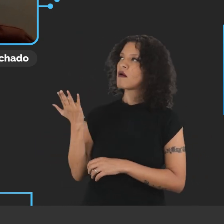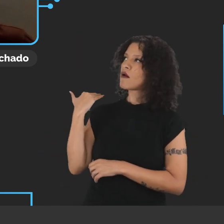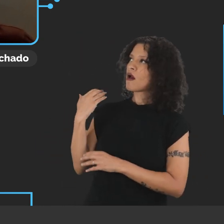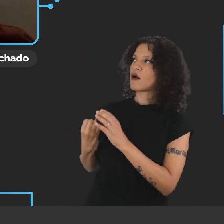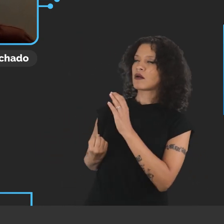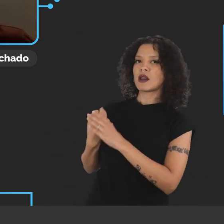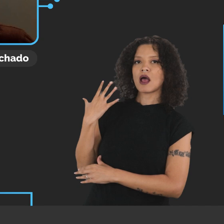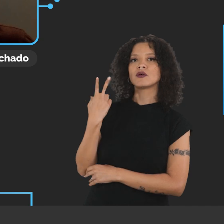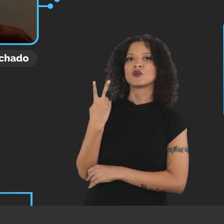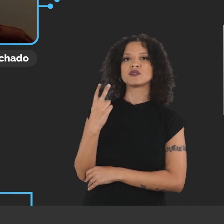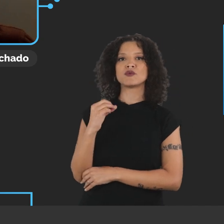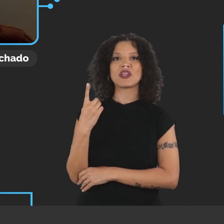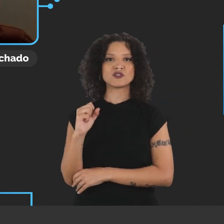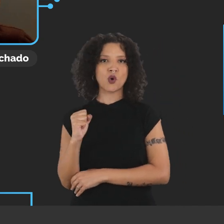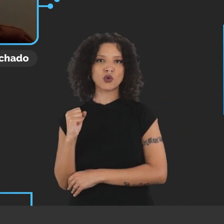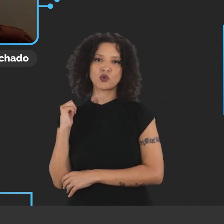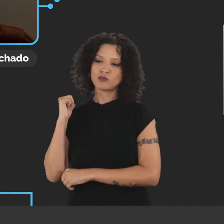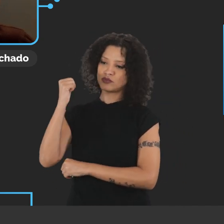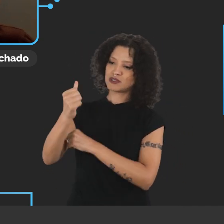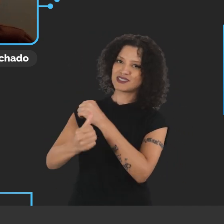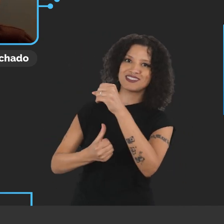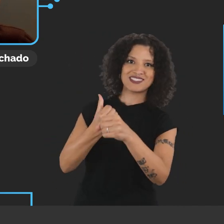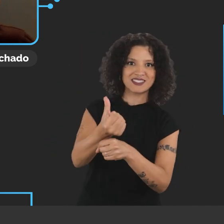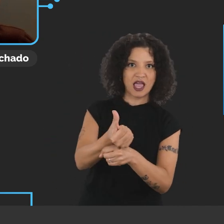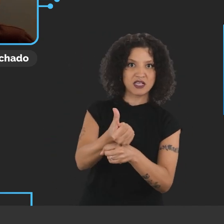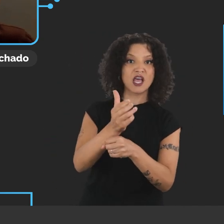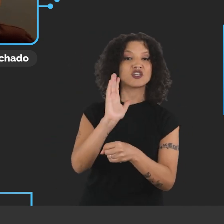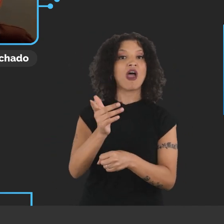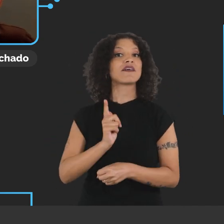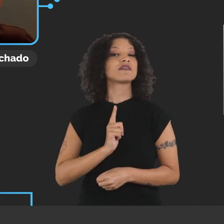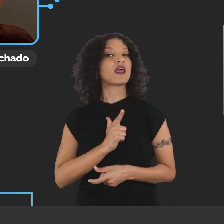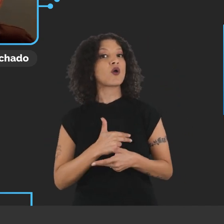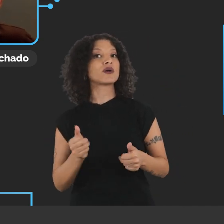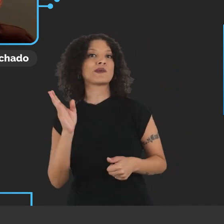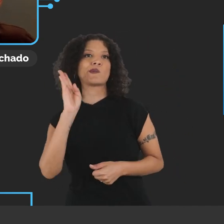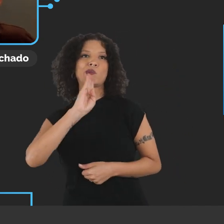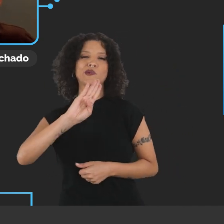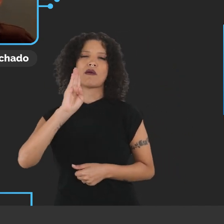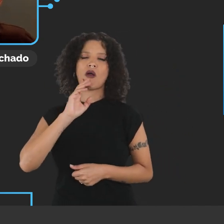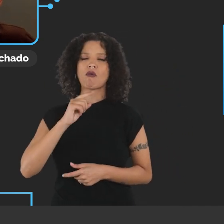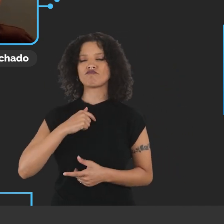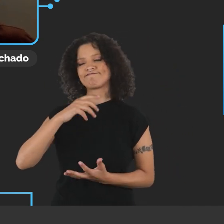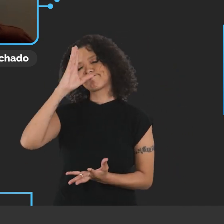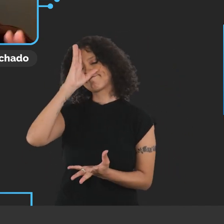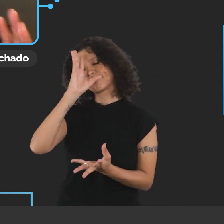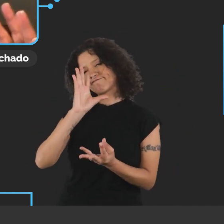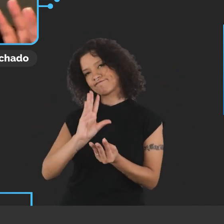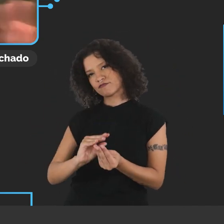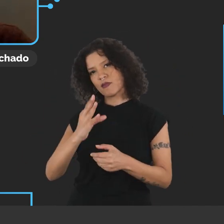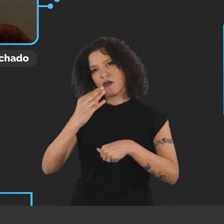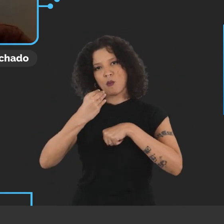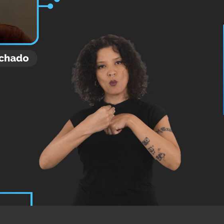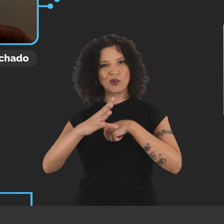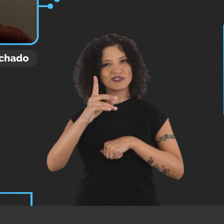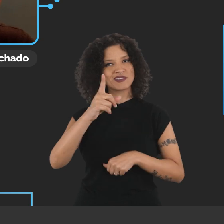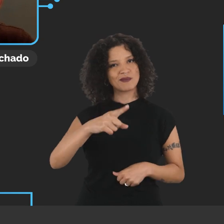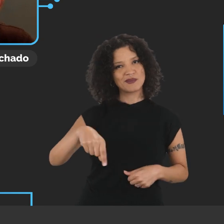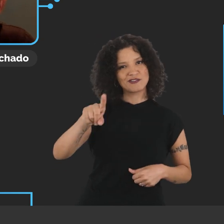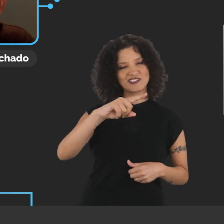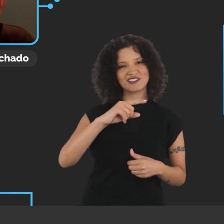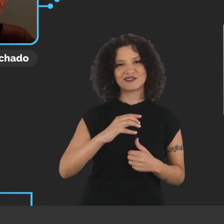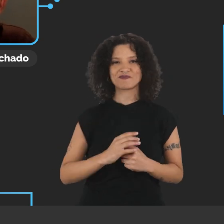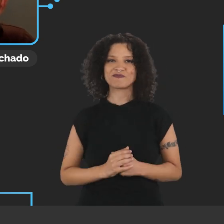em 2018, então são 6 anos de existência, e a gente já fez bastante coisa bacana. Eu resumi bastante